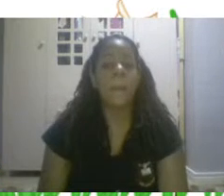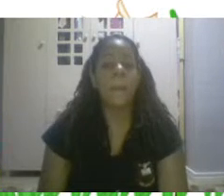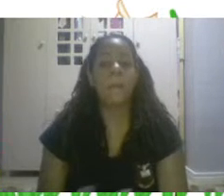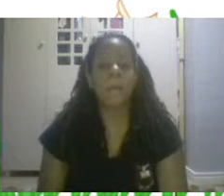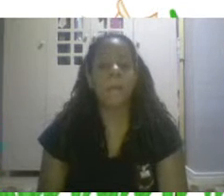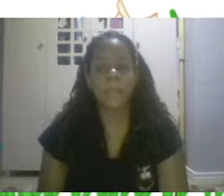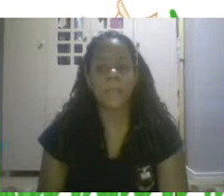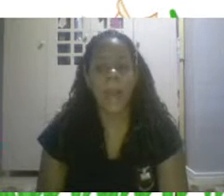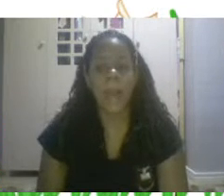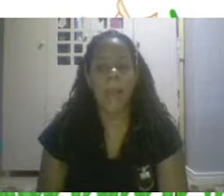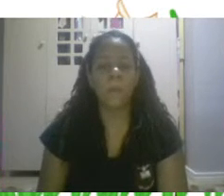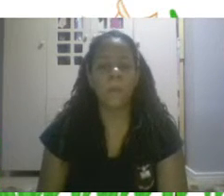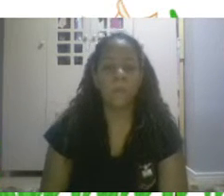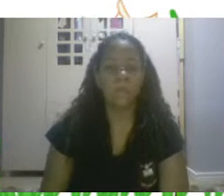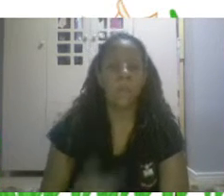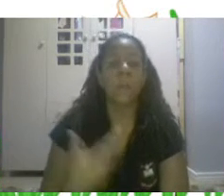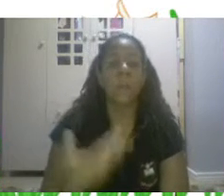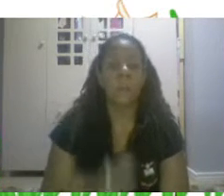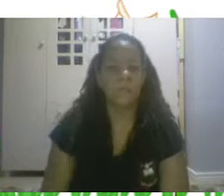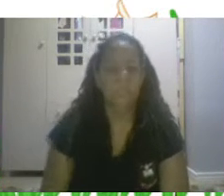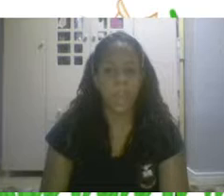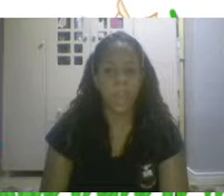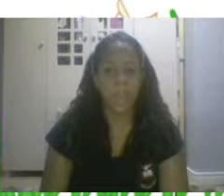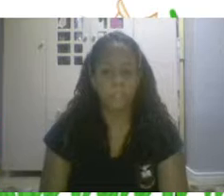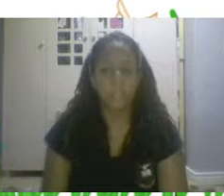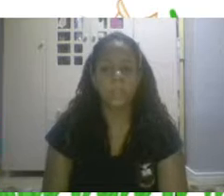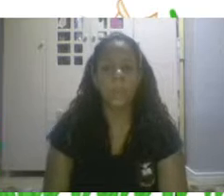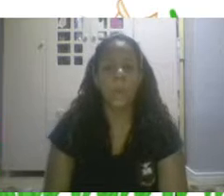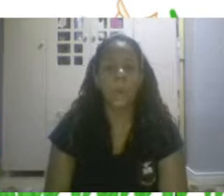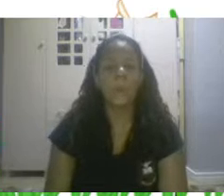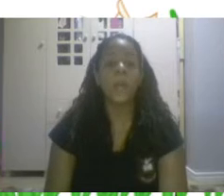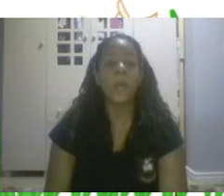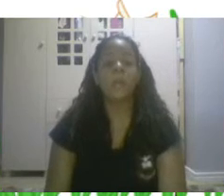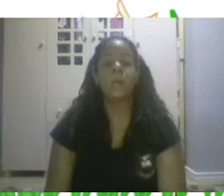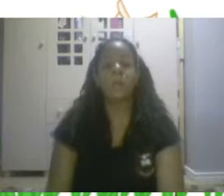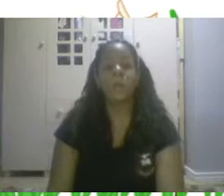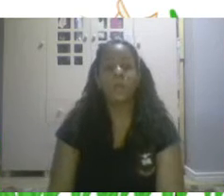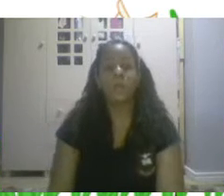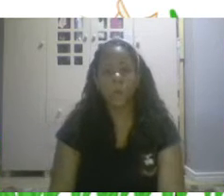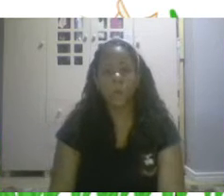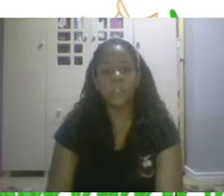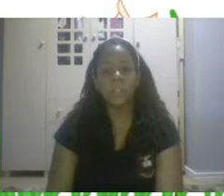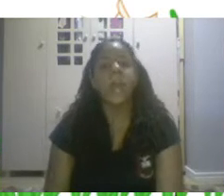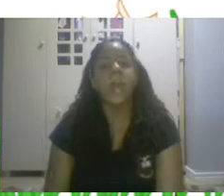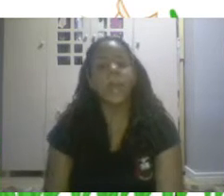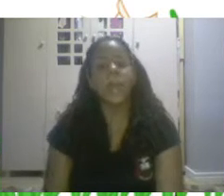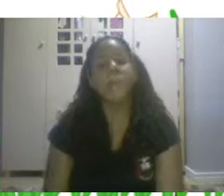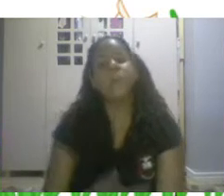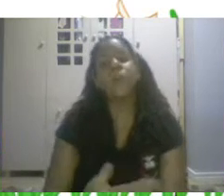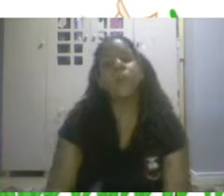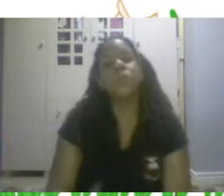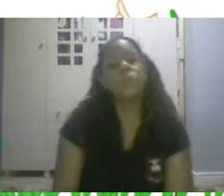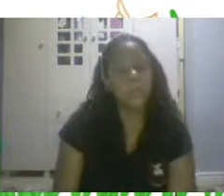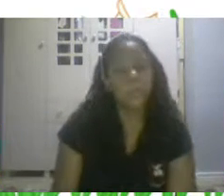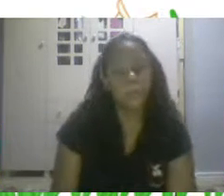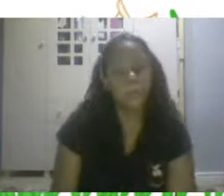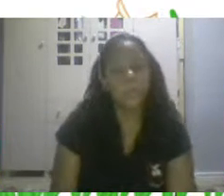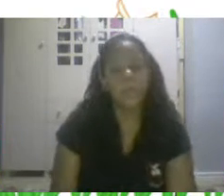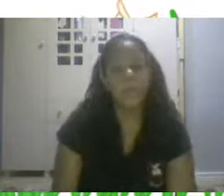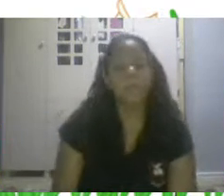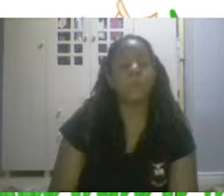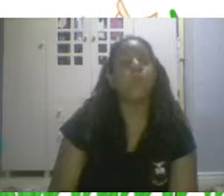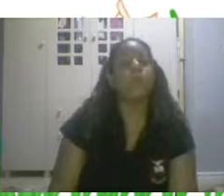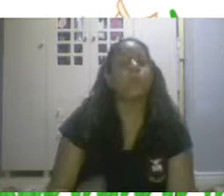antes, para poder passar água para o solo através desse corpo. Então, os produtores é quem produz o seu